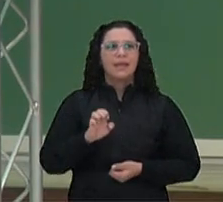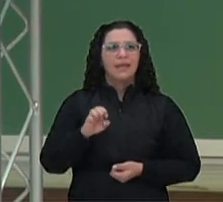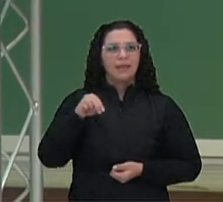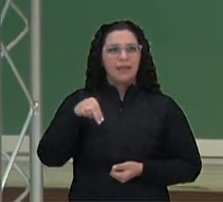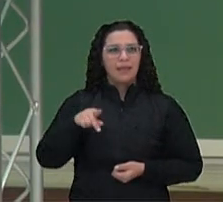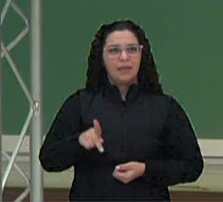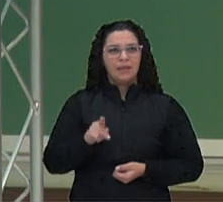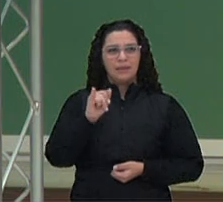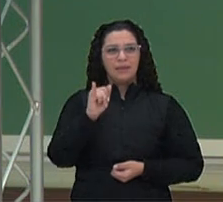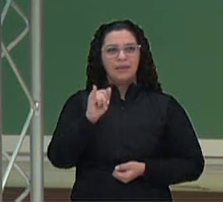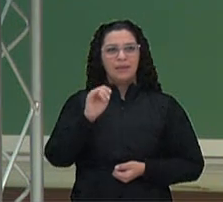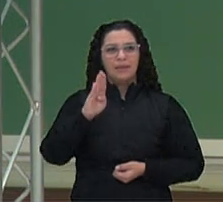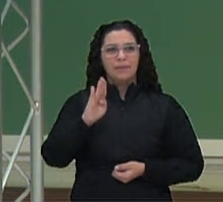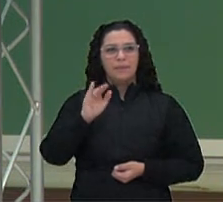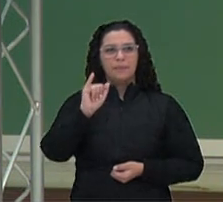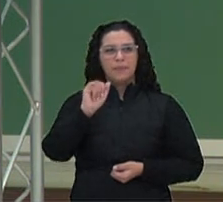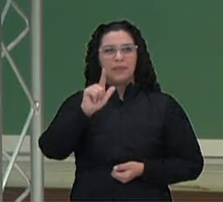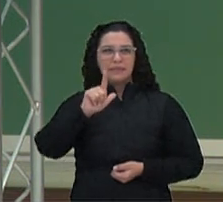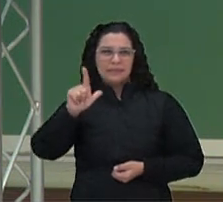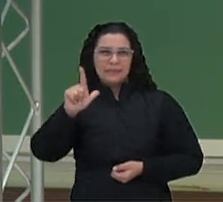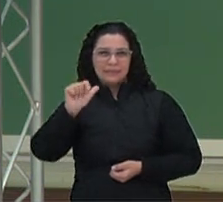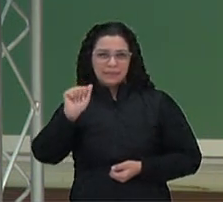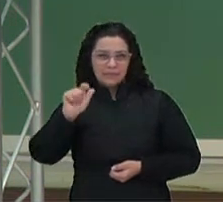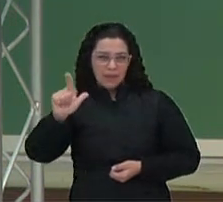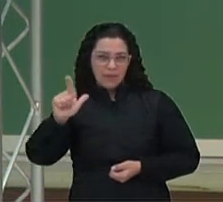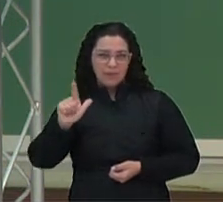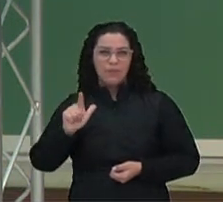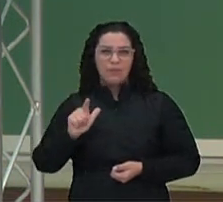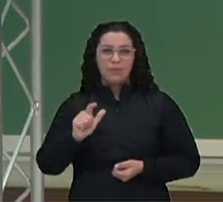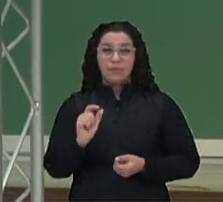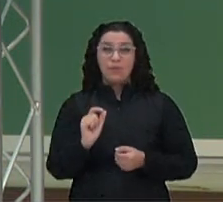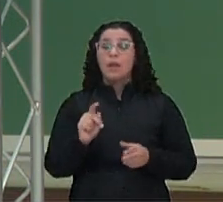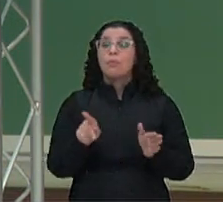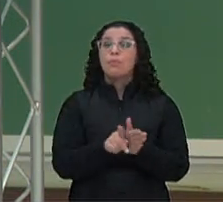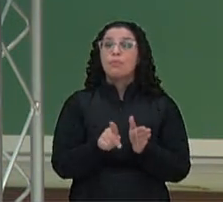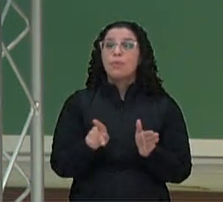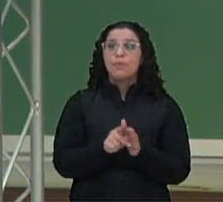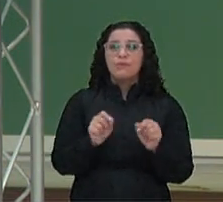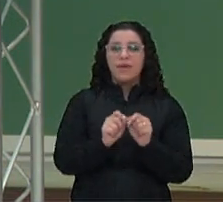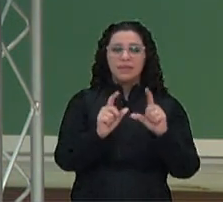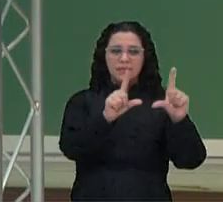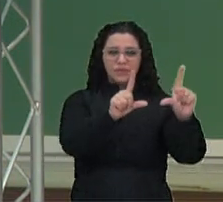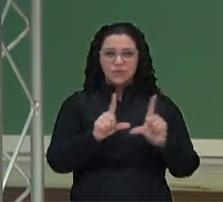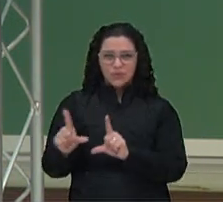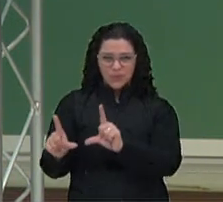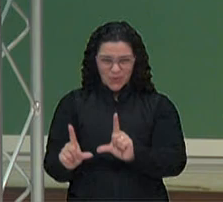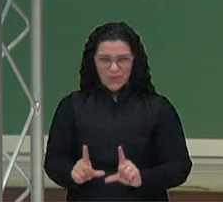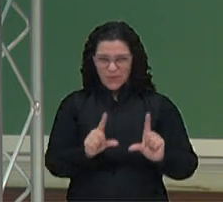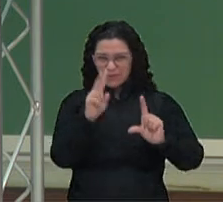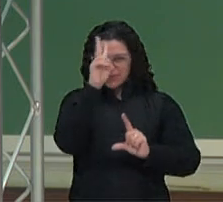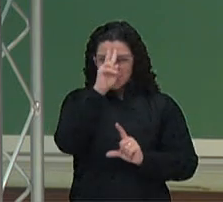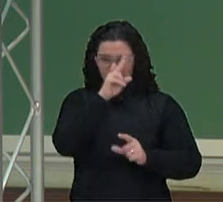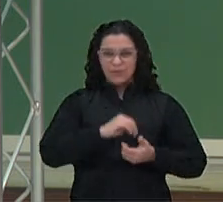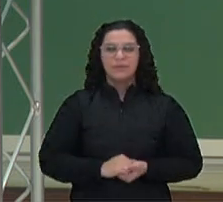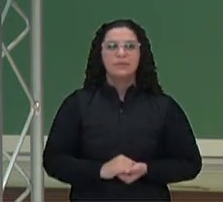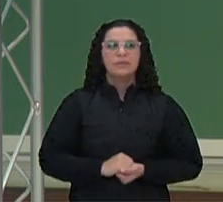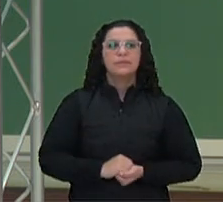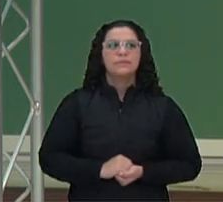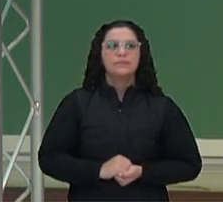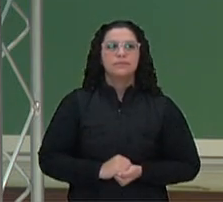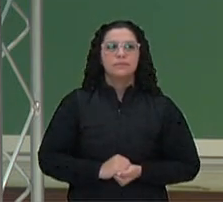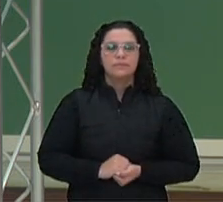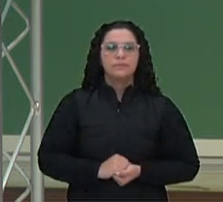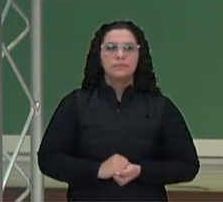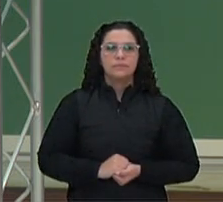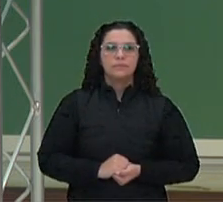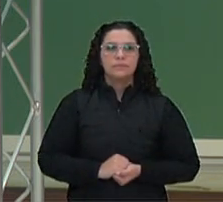O francês, né? O nome dele está aqui, Ink, e ele é um artista de histórias em quadrinhos. When was it